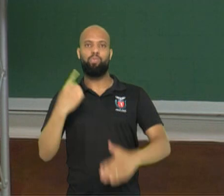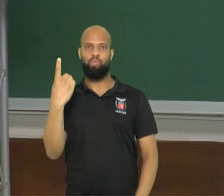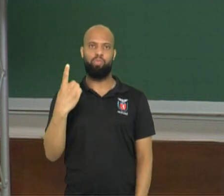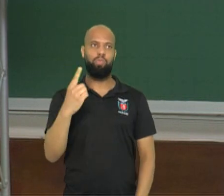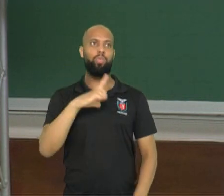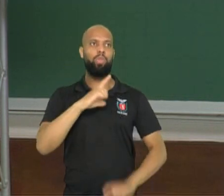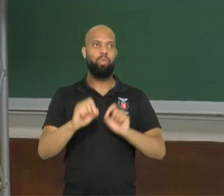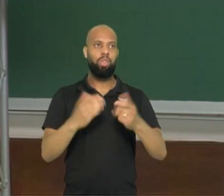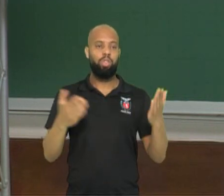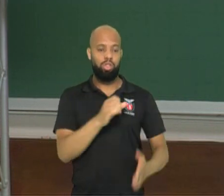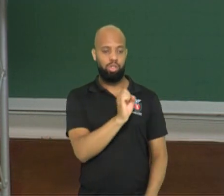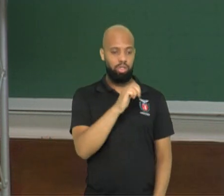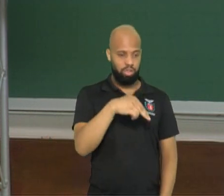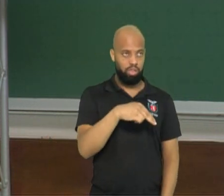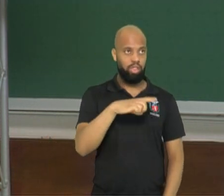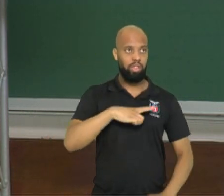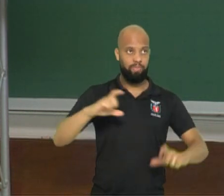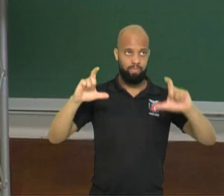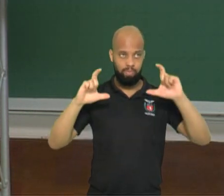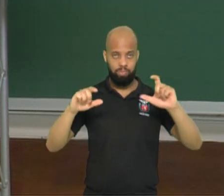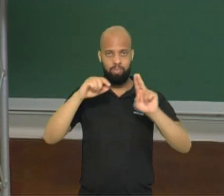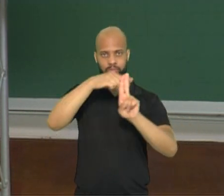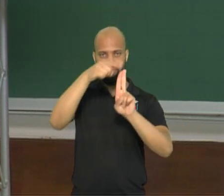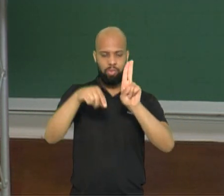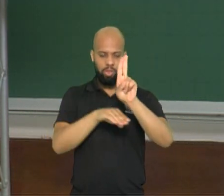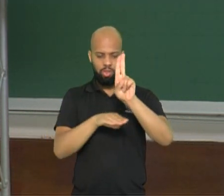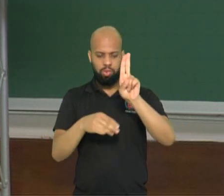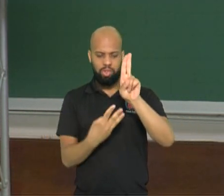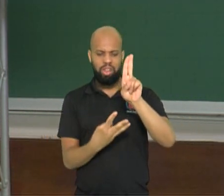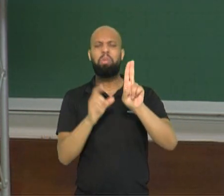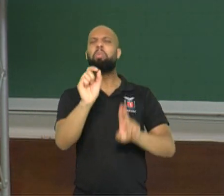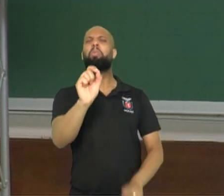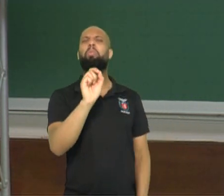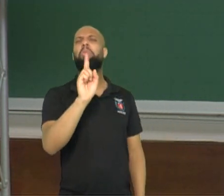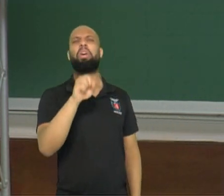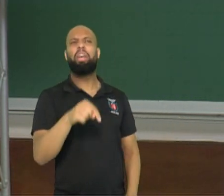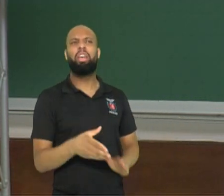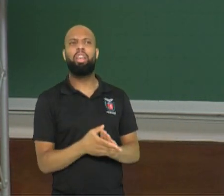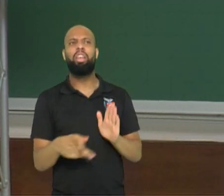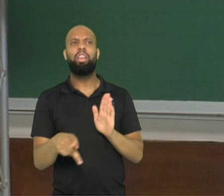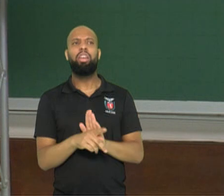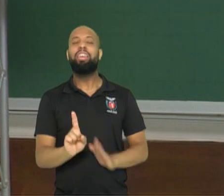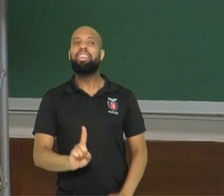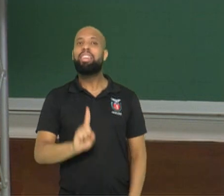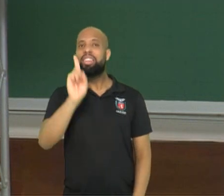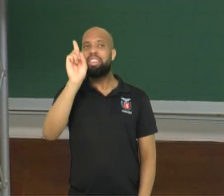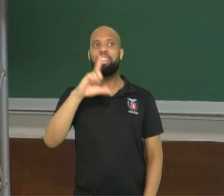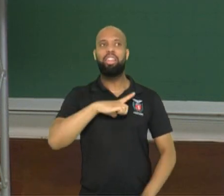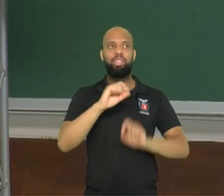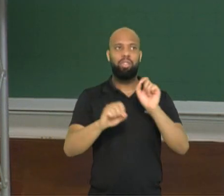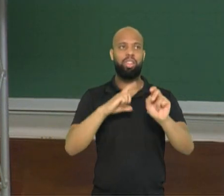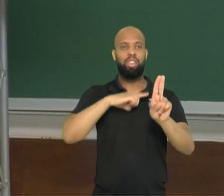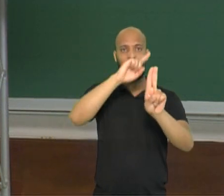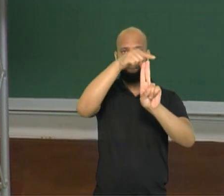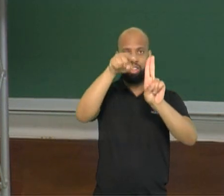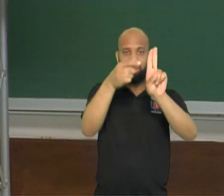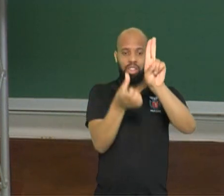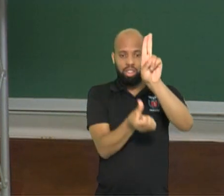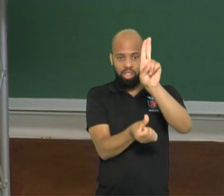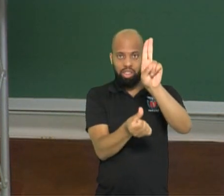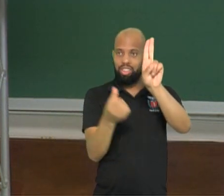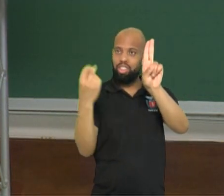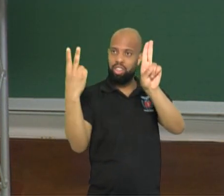fazer seno de π sobre 3. Da onde saiu esse π sobre 3, prof? Daqui, ó, 2π dividido por